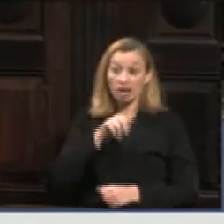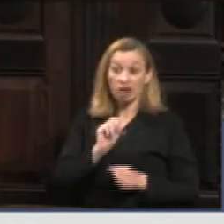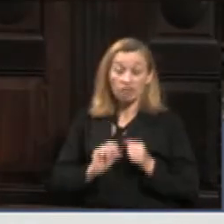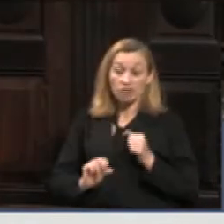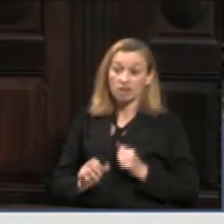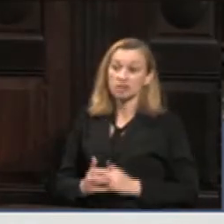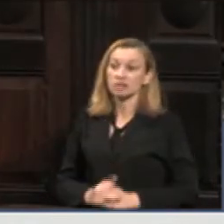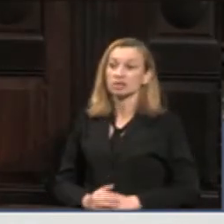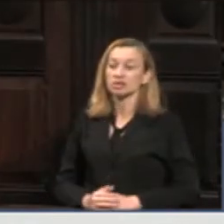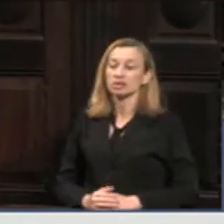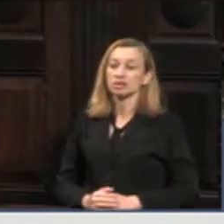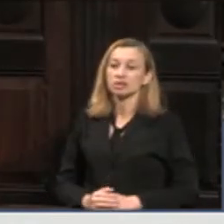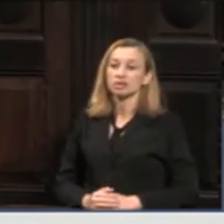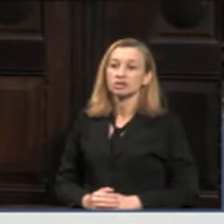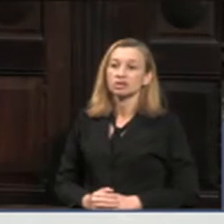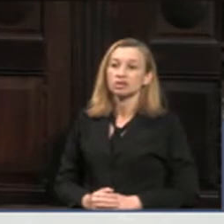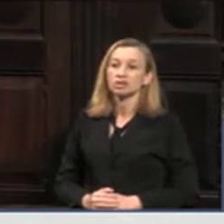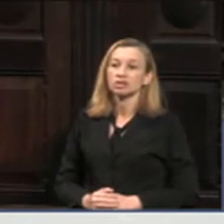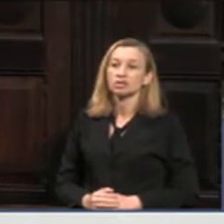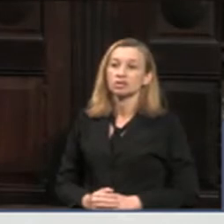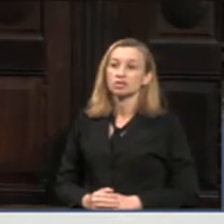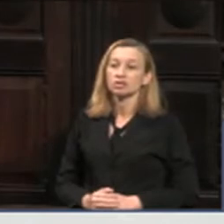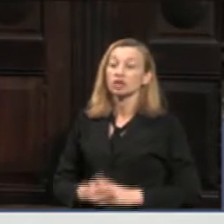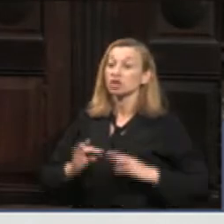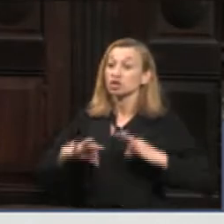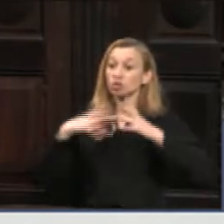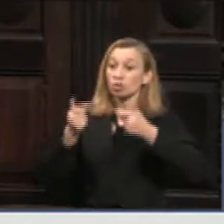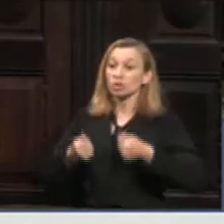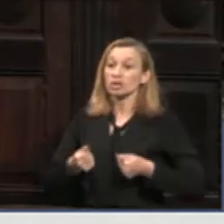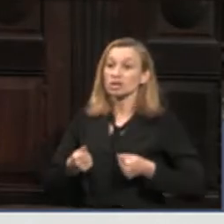todas as indevidas homenagens.